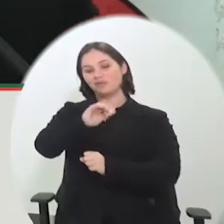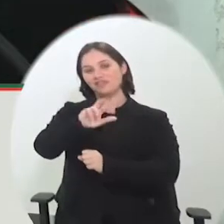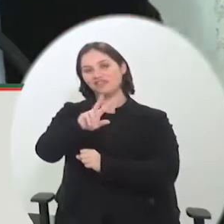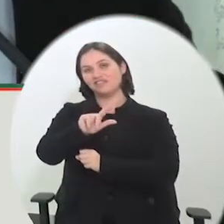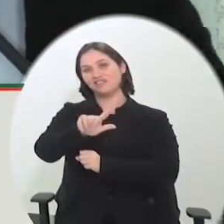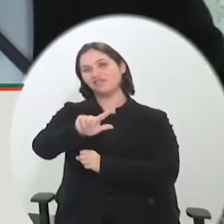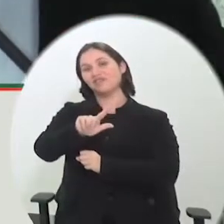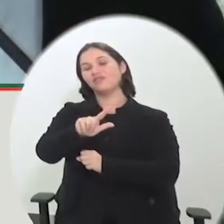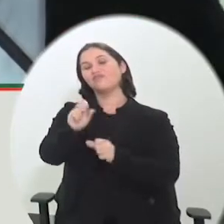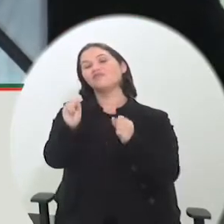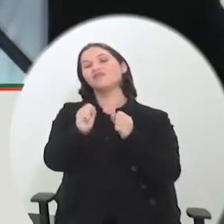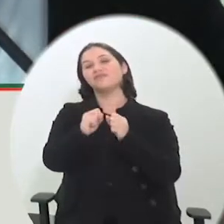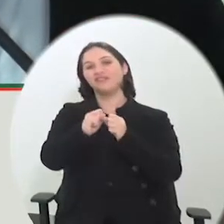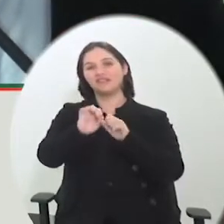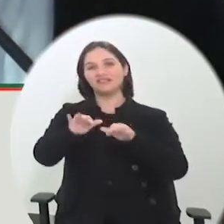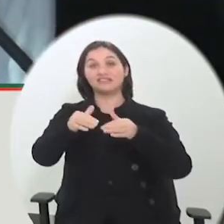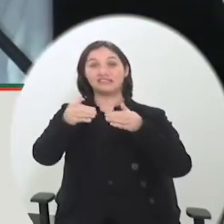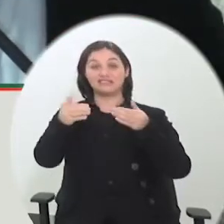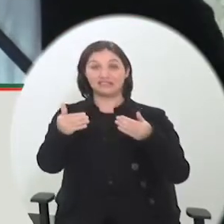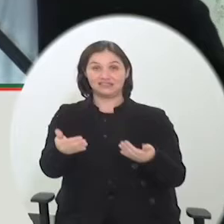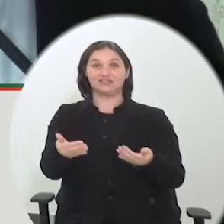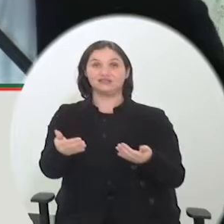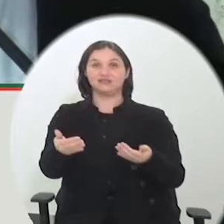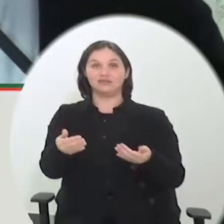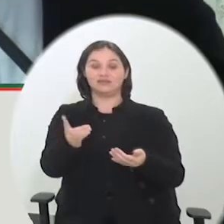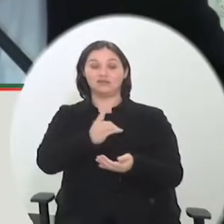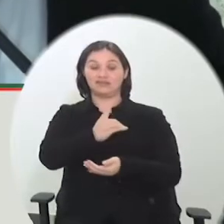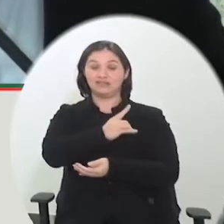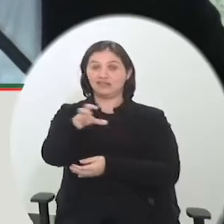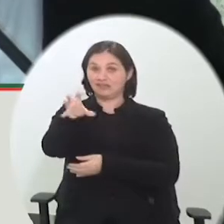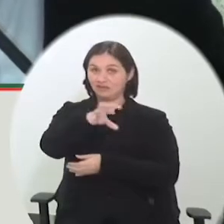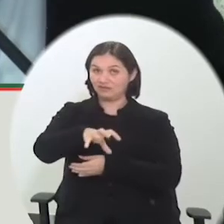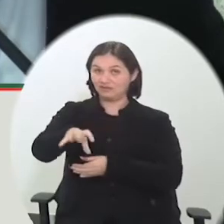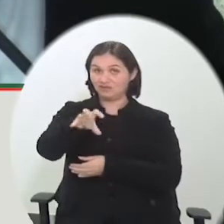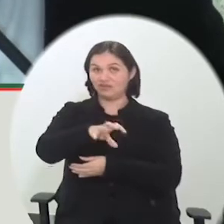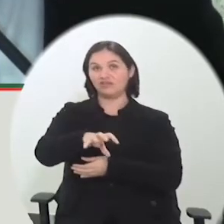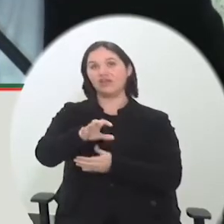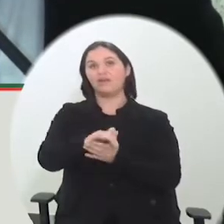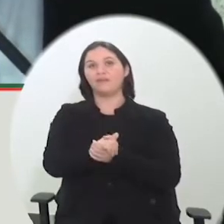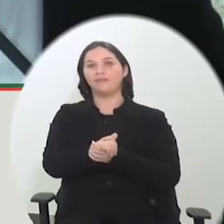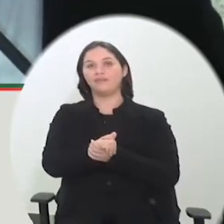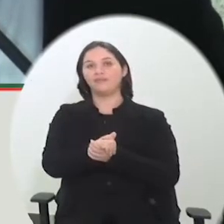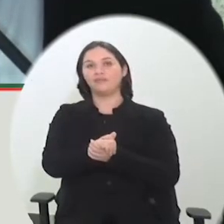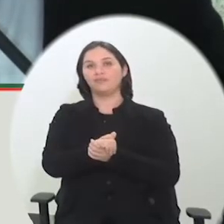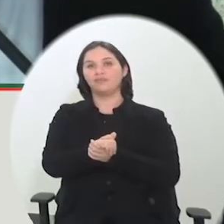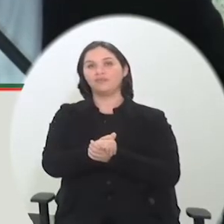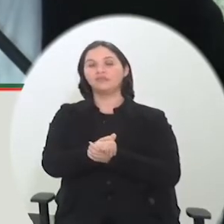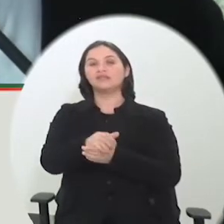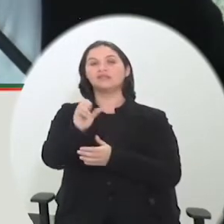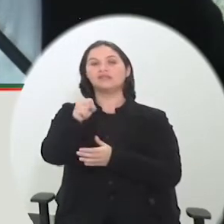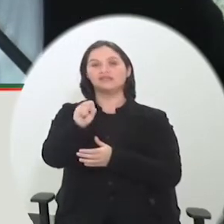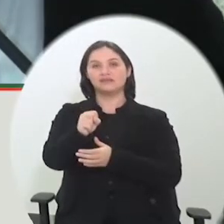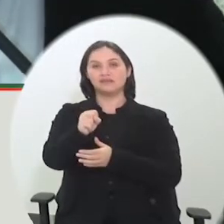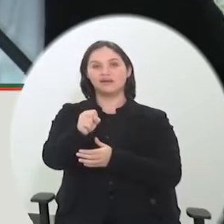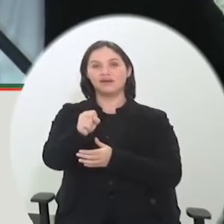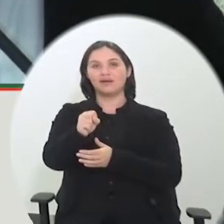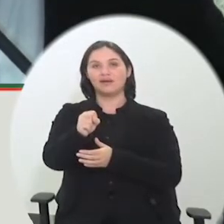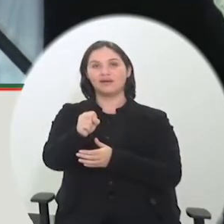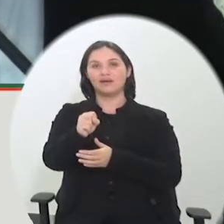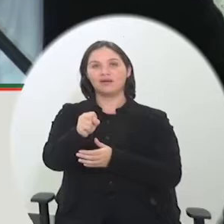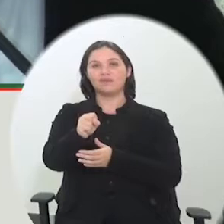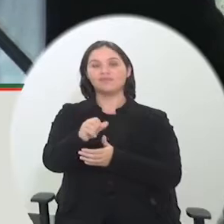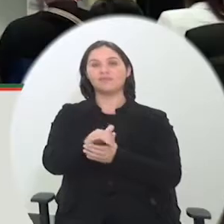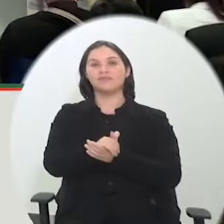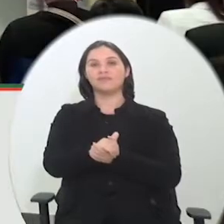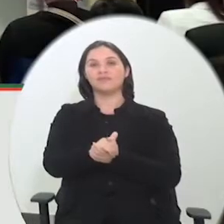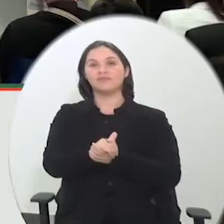digo, delegado geral, a polícia é a melhor do Brasil, eu não tenho dúvida. Mas da sexta DRP